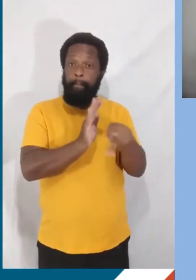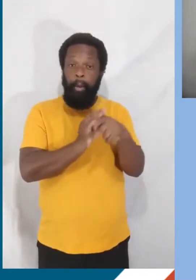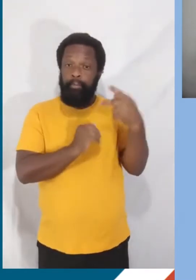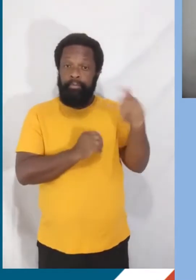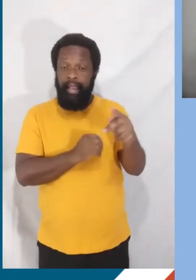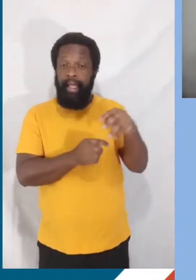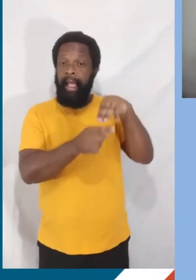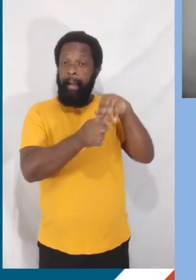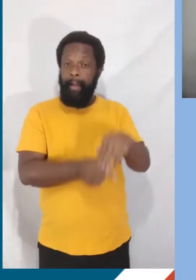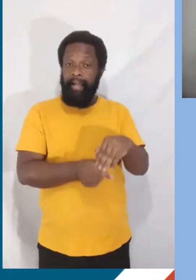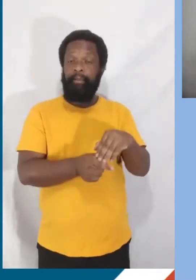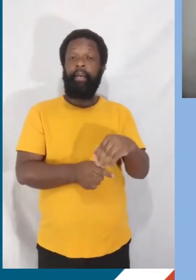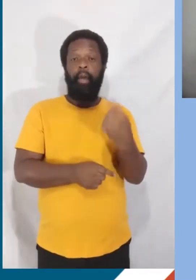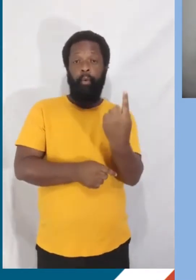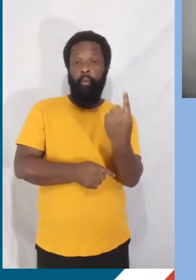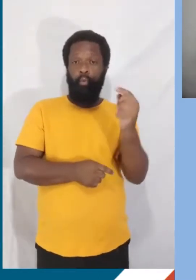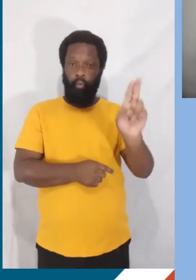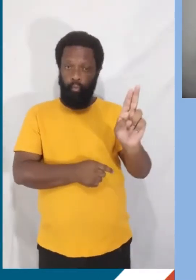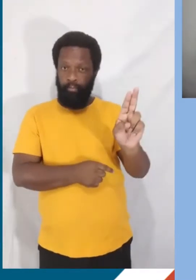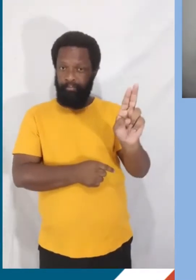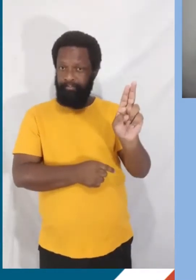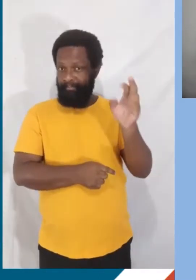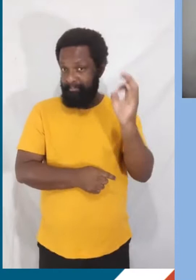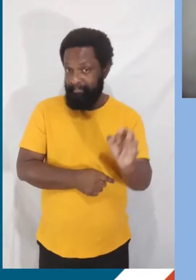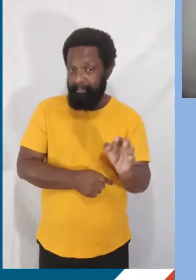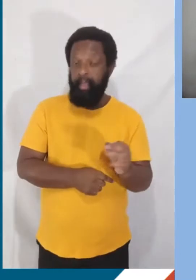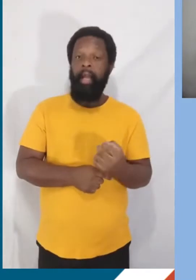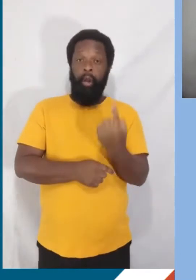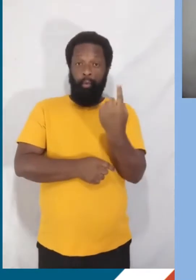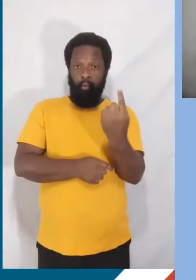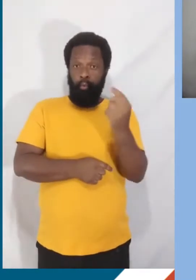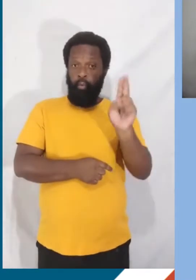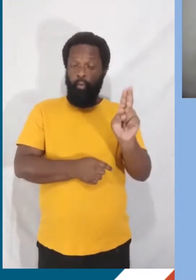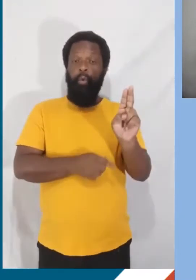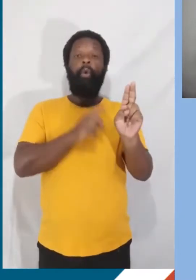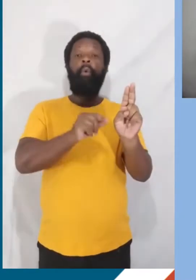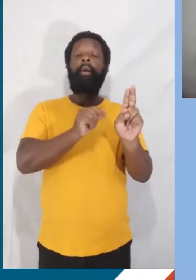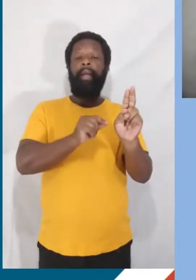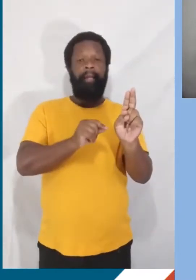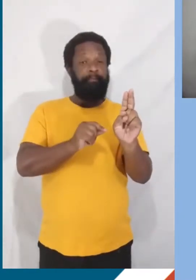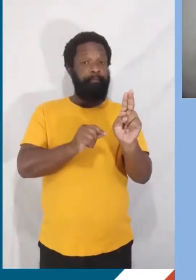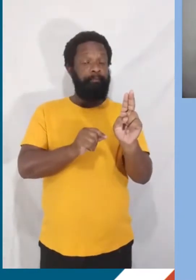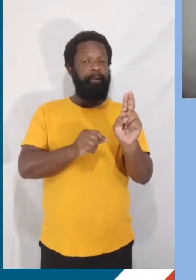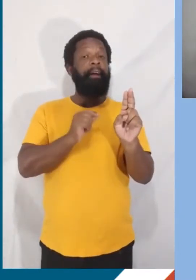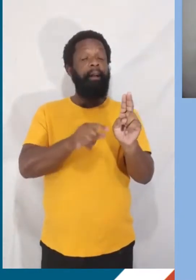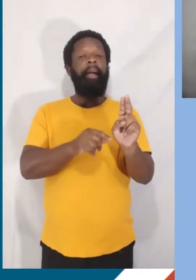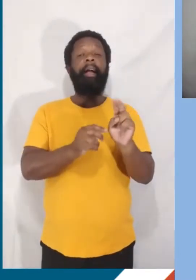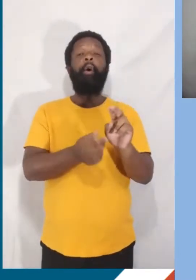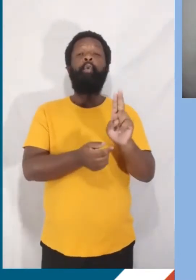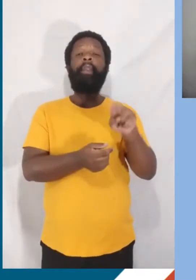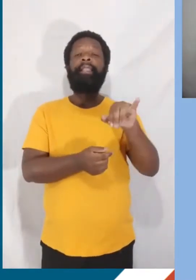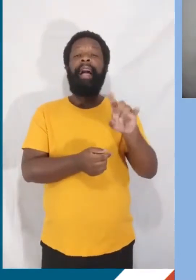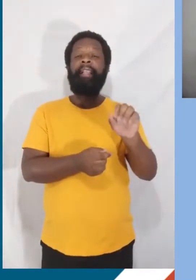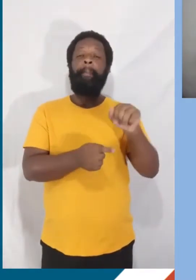corresponde à própria unidade da massa atômica, que é 1U. Concorda? O U, né, seria 1U também, a mesma